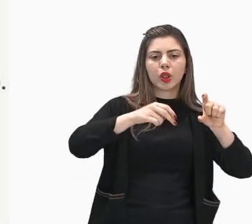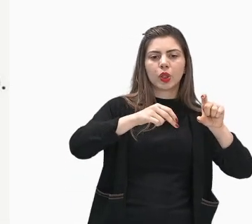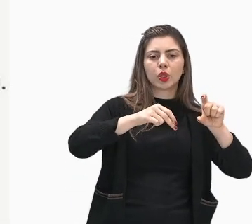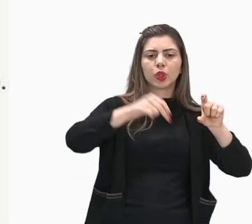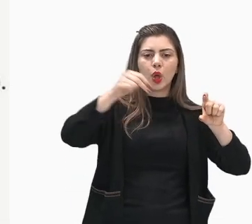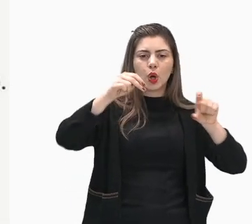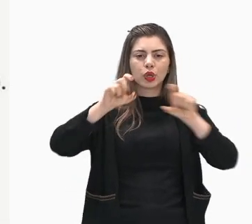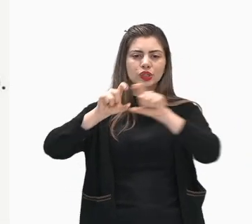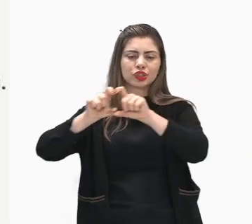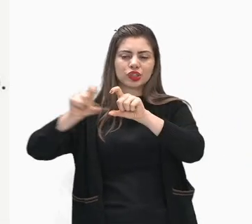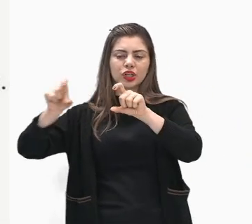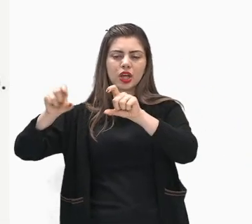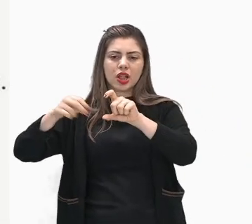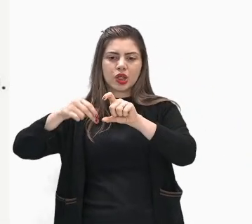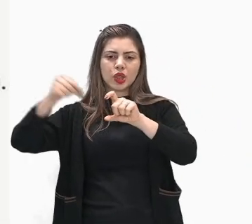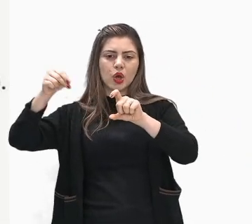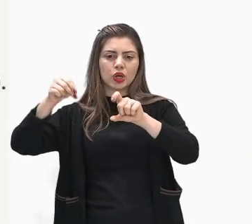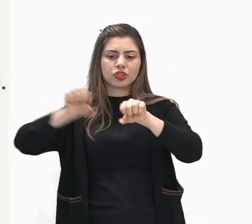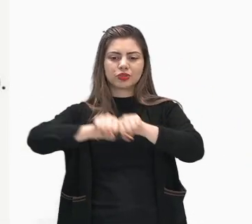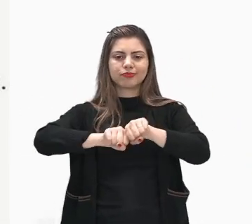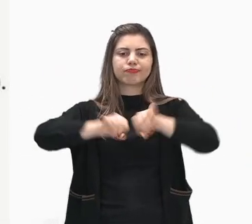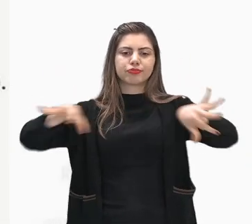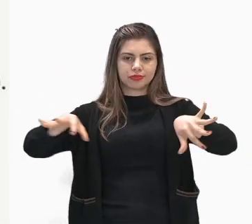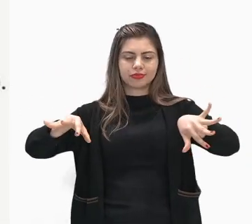vão se repelir. Verdadeiro.